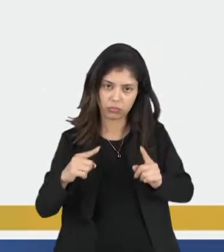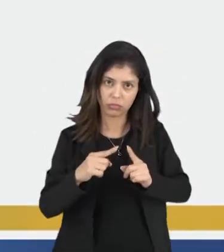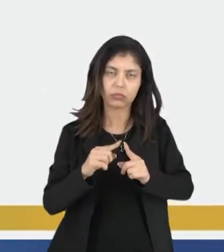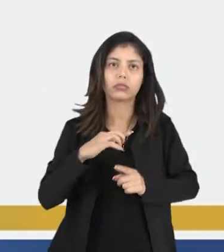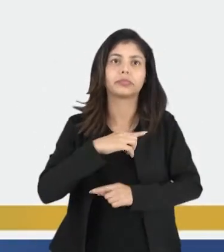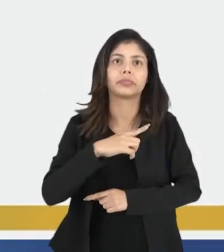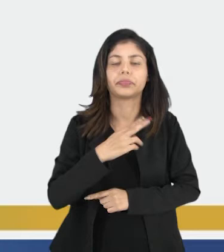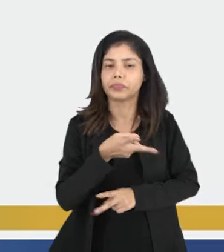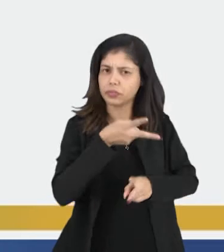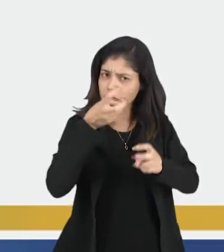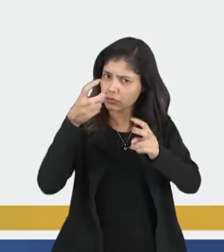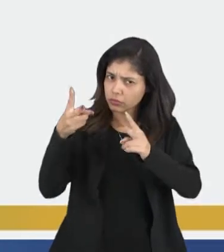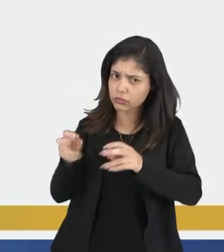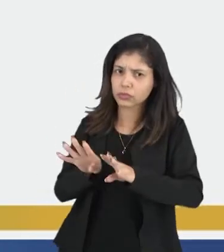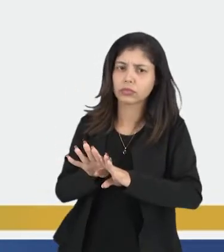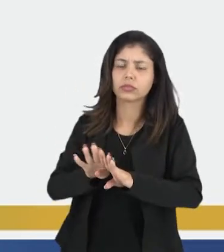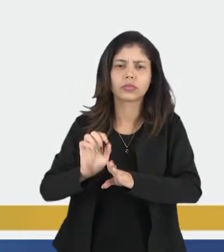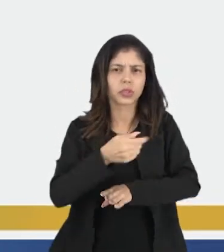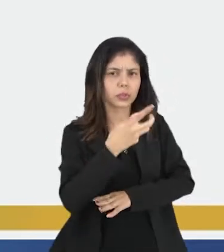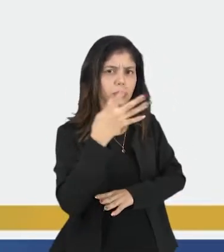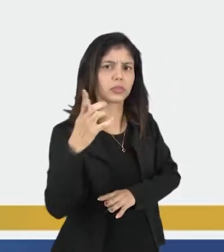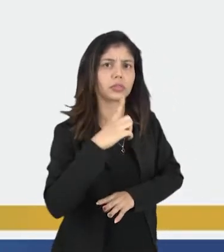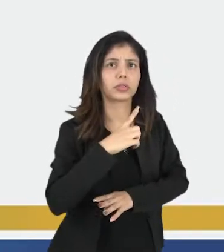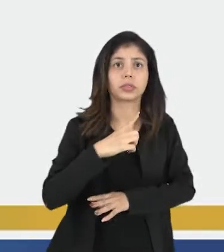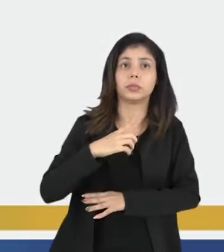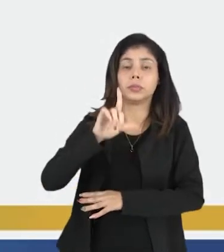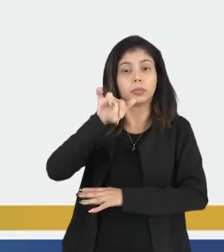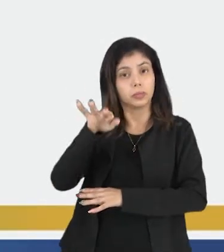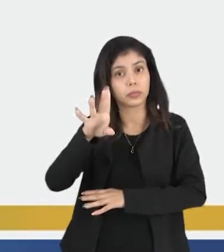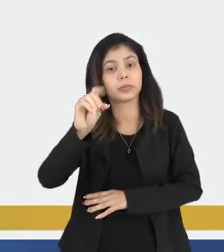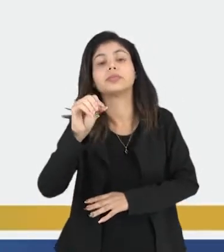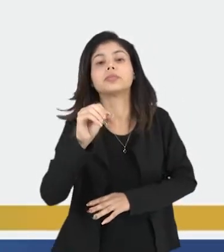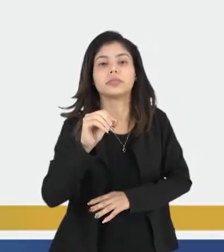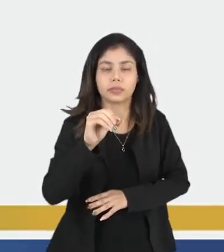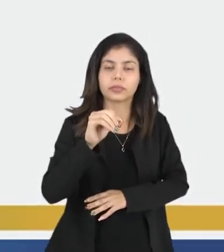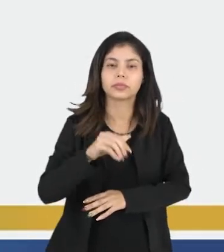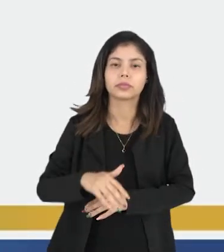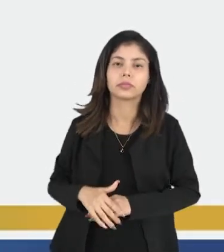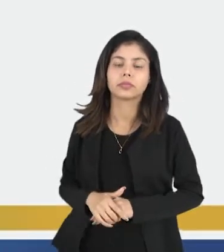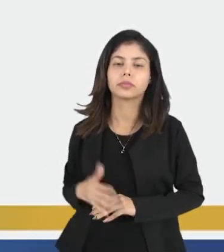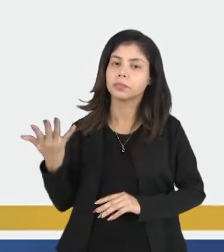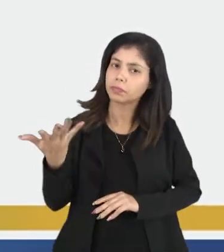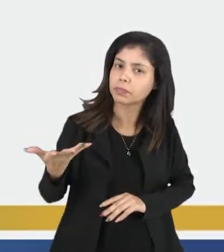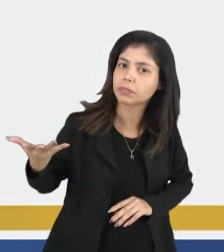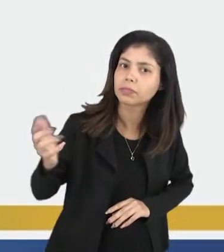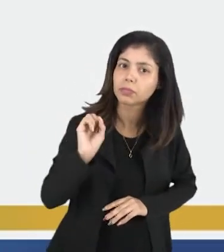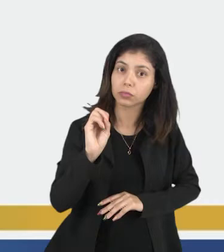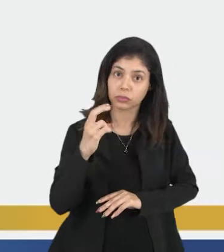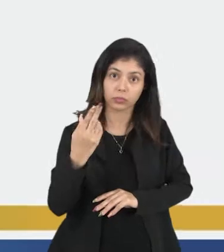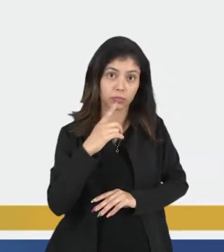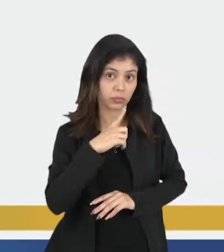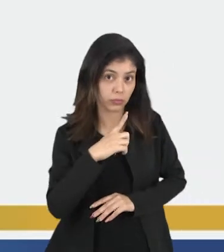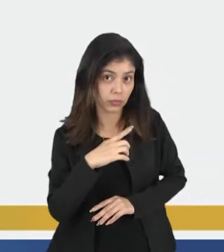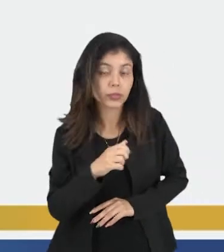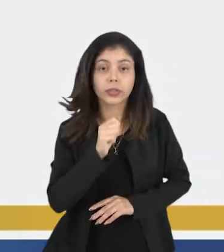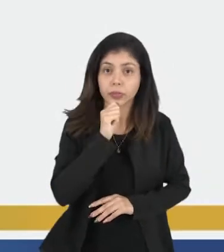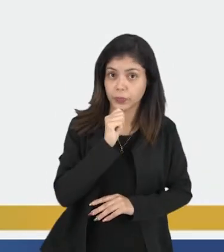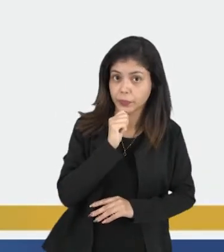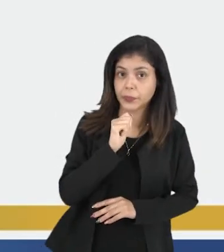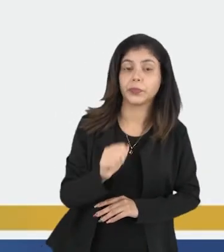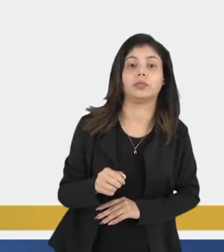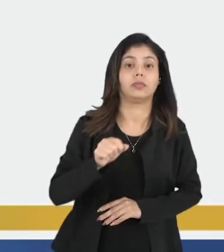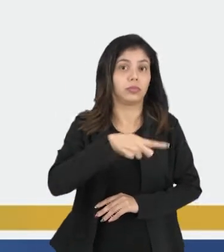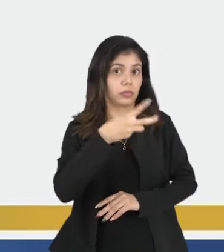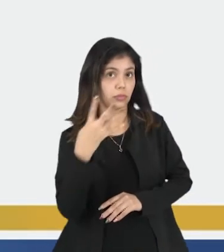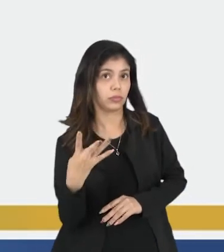você perceber a quantidade de lado que nós temos na base ou a quantidade de vértices